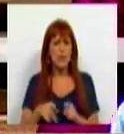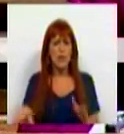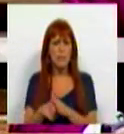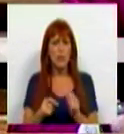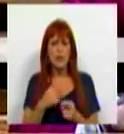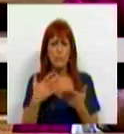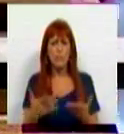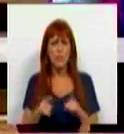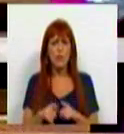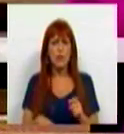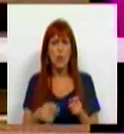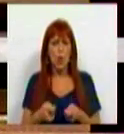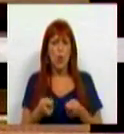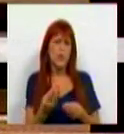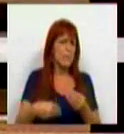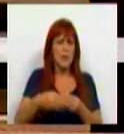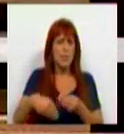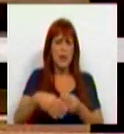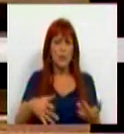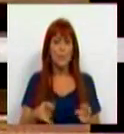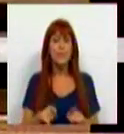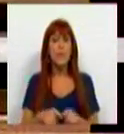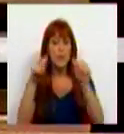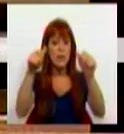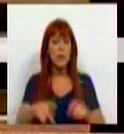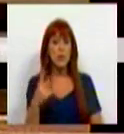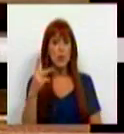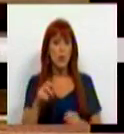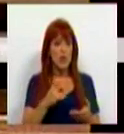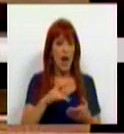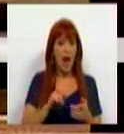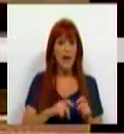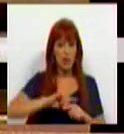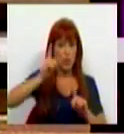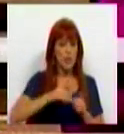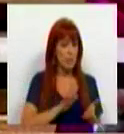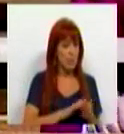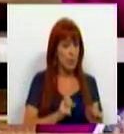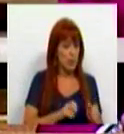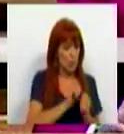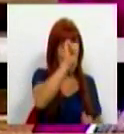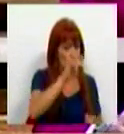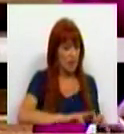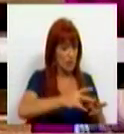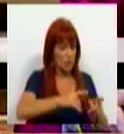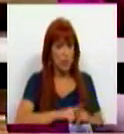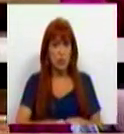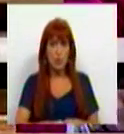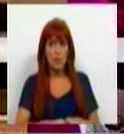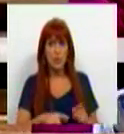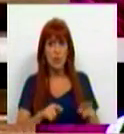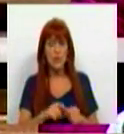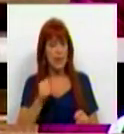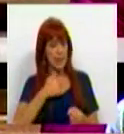cargos administrativos ou custos adicionais. E são fixadas duas datas por ano para a entrada em vigor dos diplomas que alterem o quadro jurídico